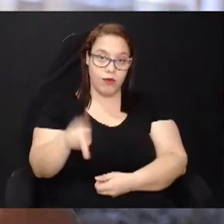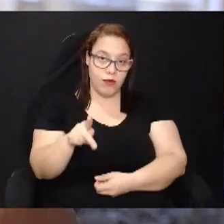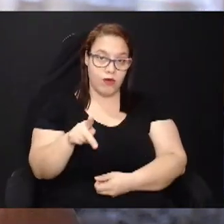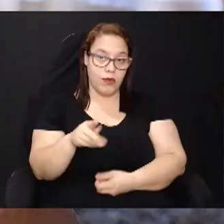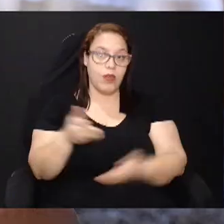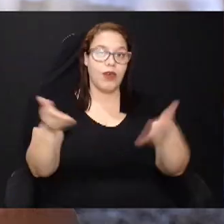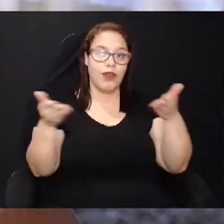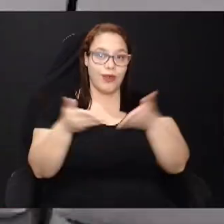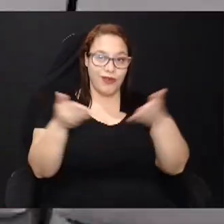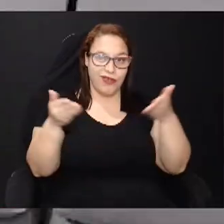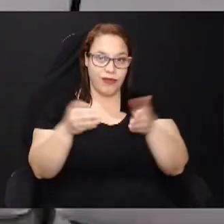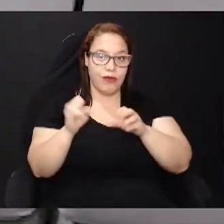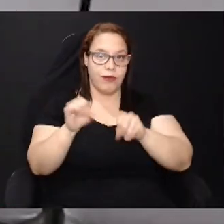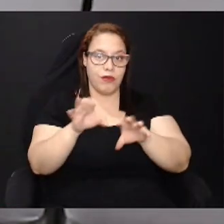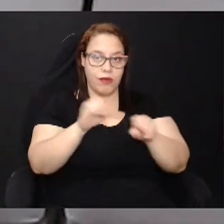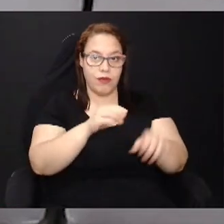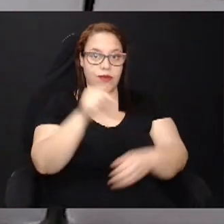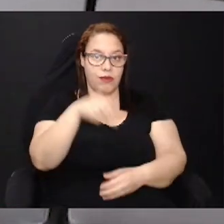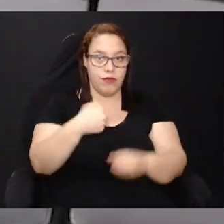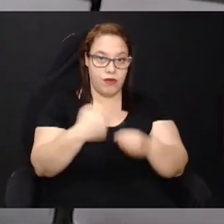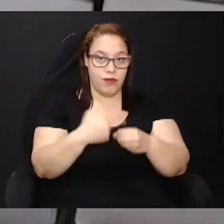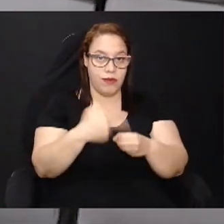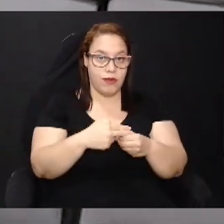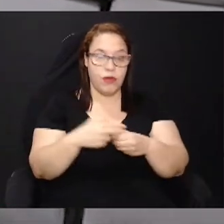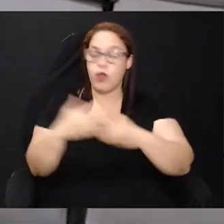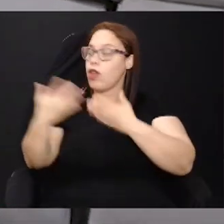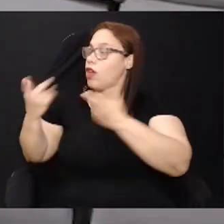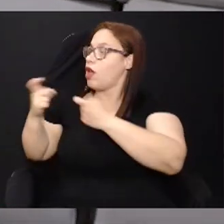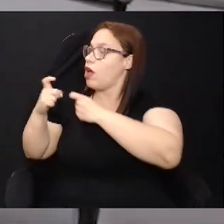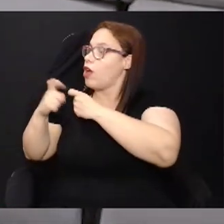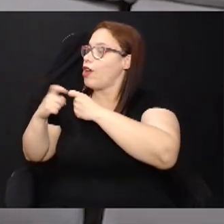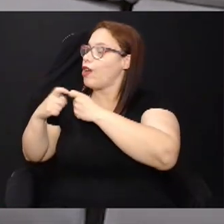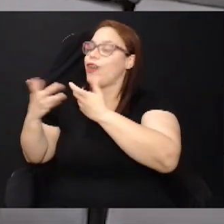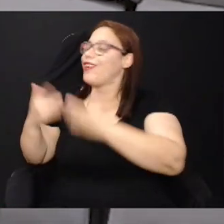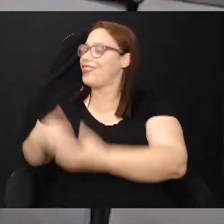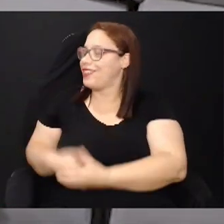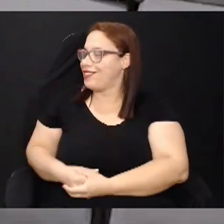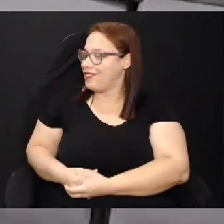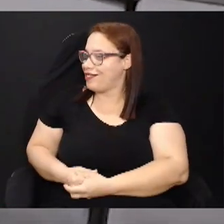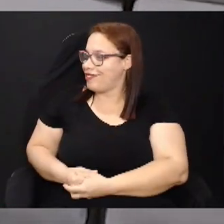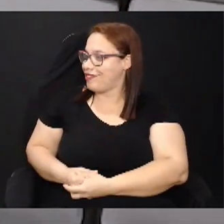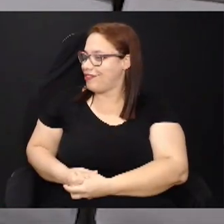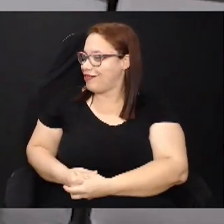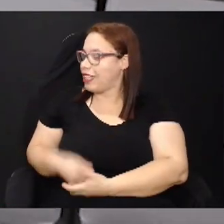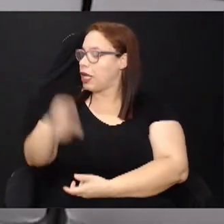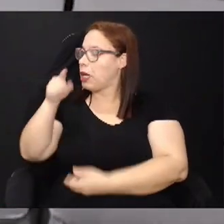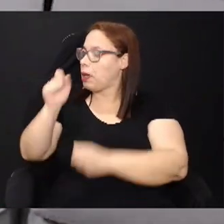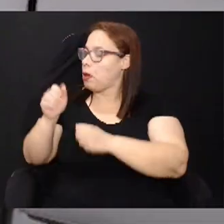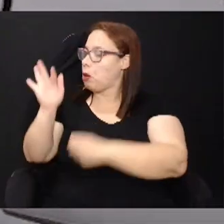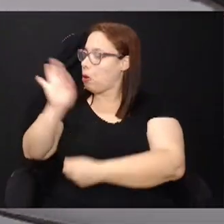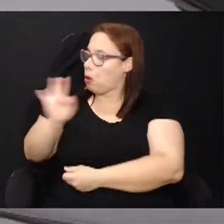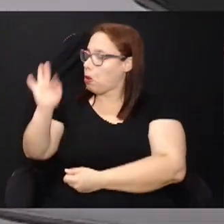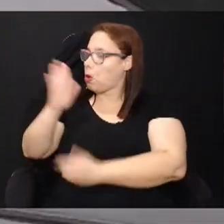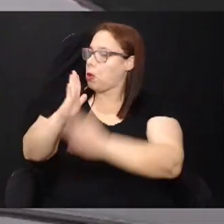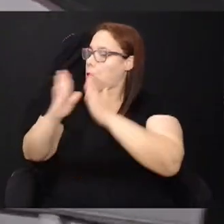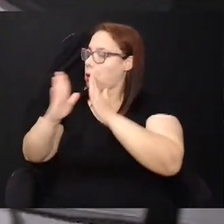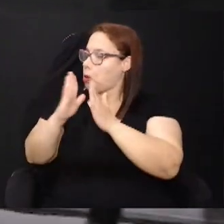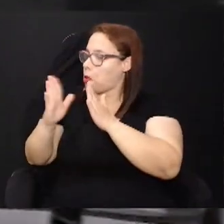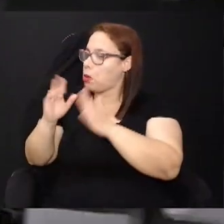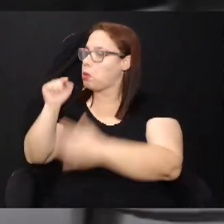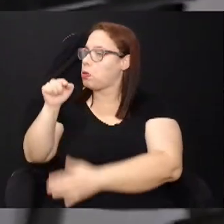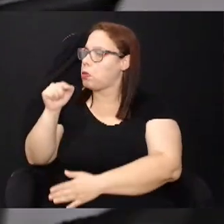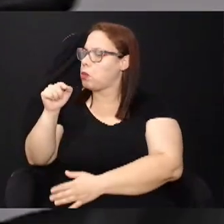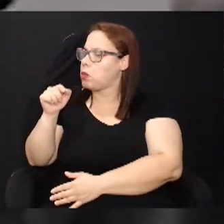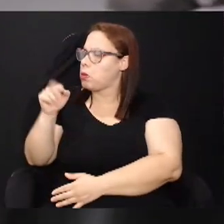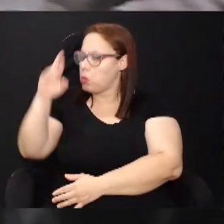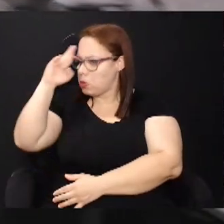dando aula aqui na Unicamp. E aí, doutor, lá na faculdade, durante o período em que o senhor estava